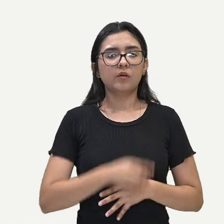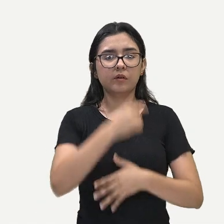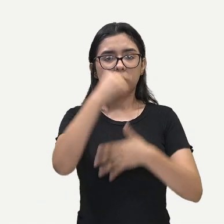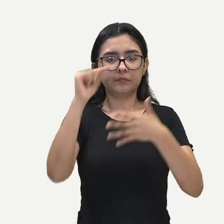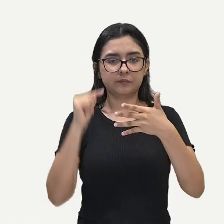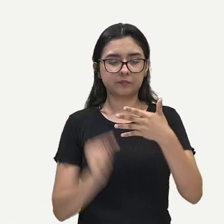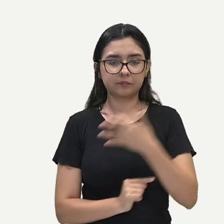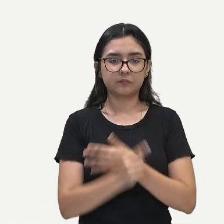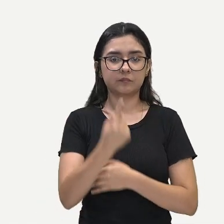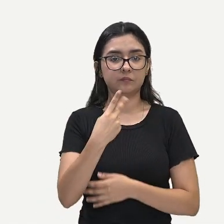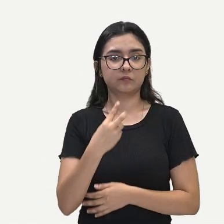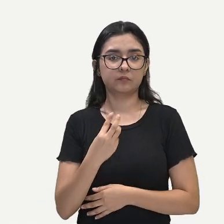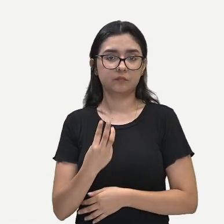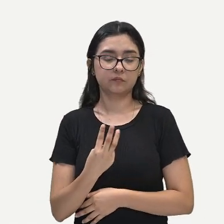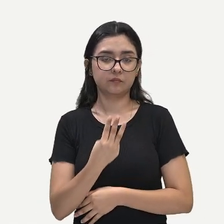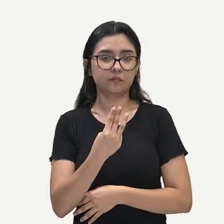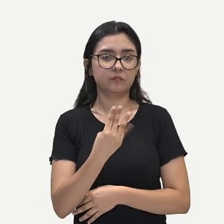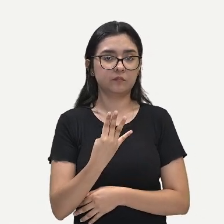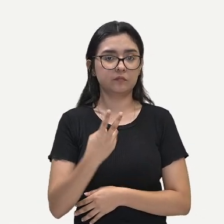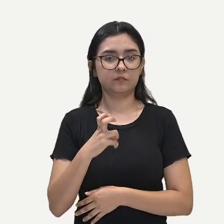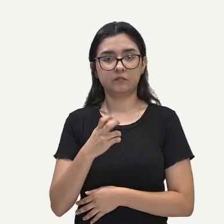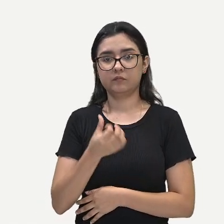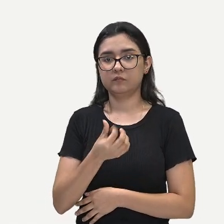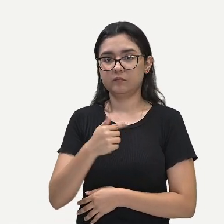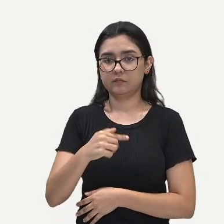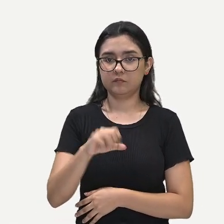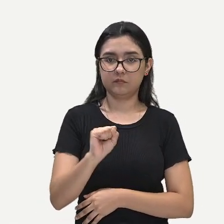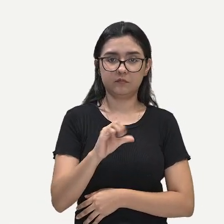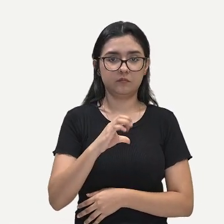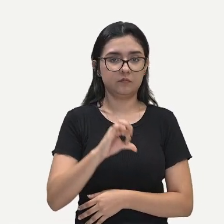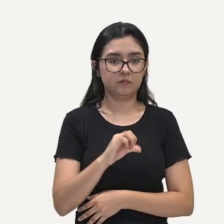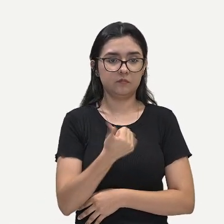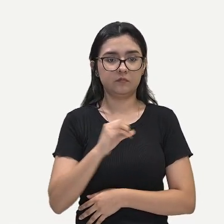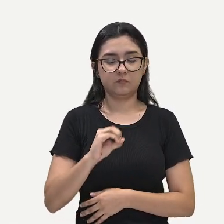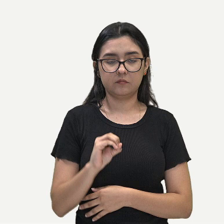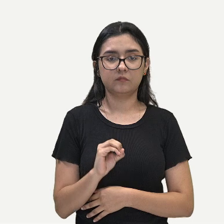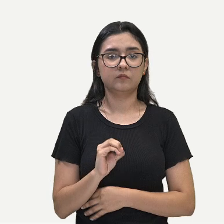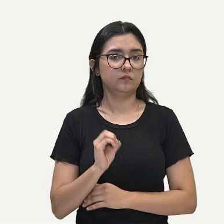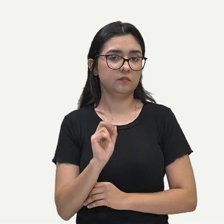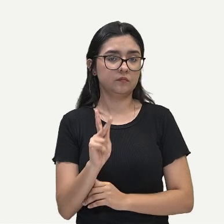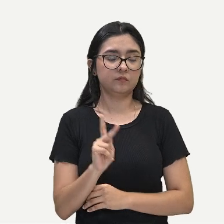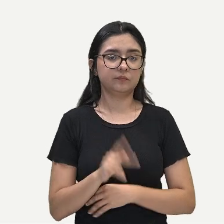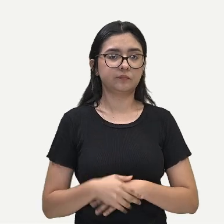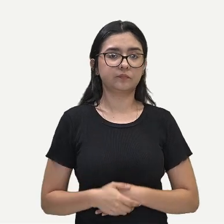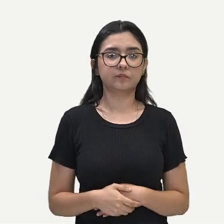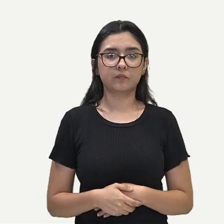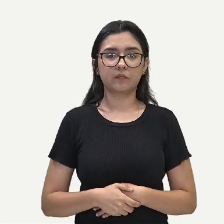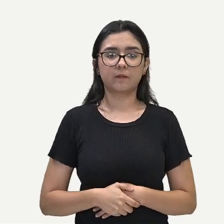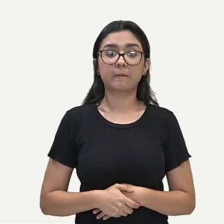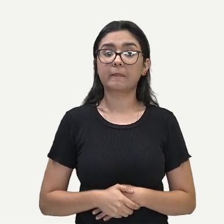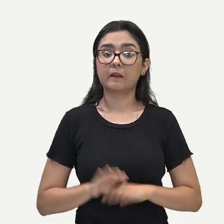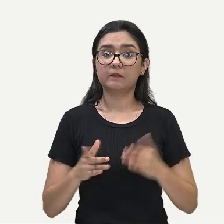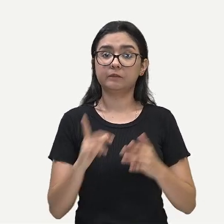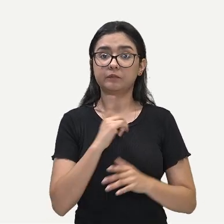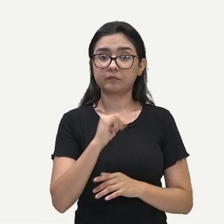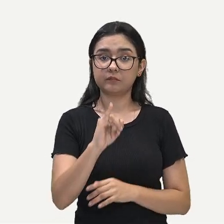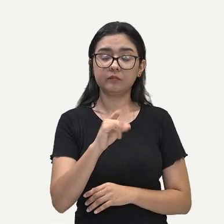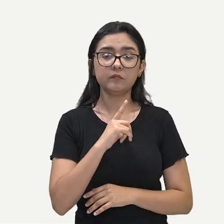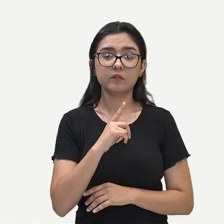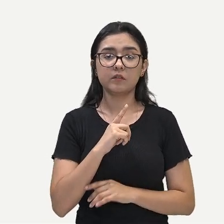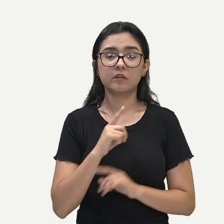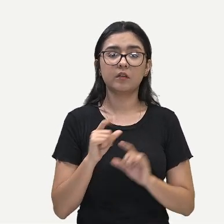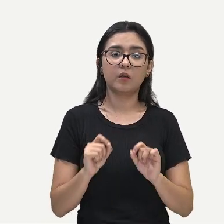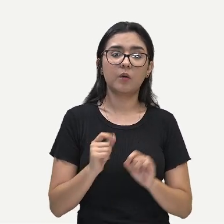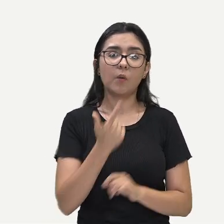4, 5, 6, 7, 8, 9, 10. Então, se estamos falando de um